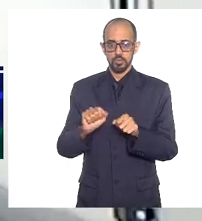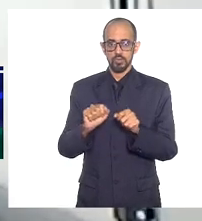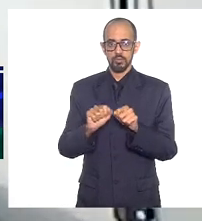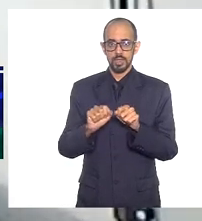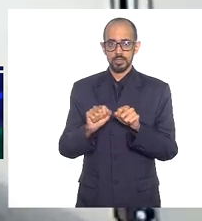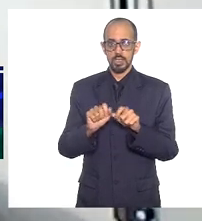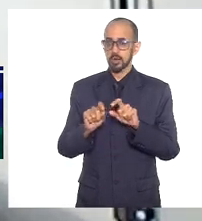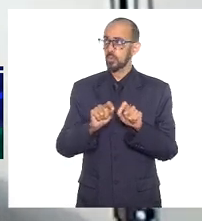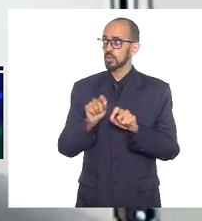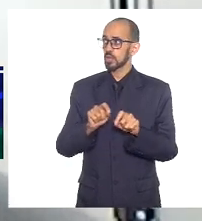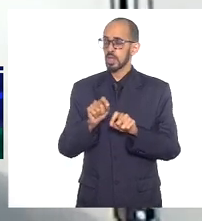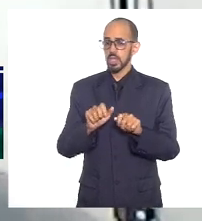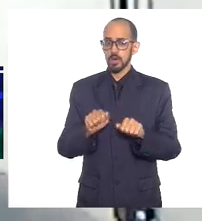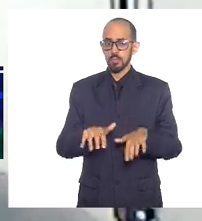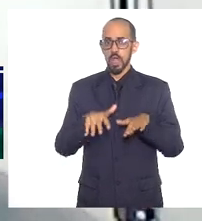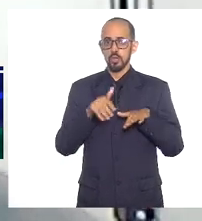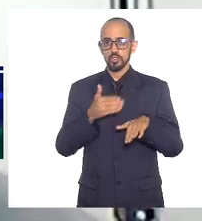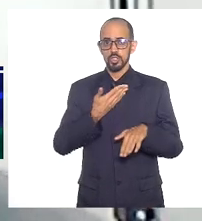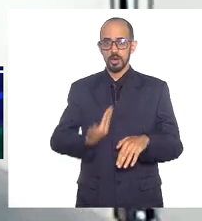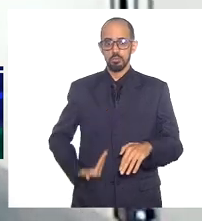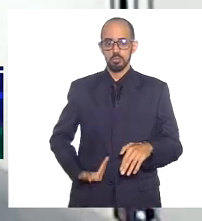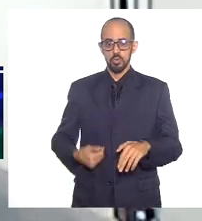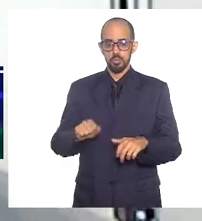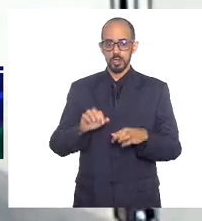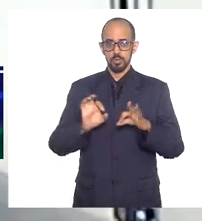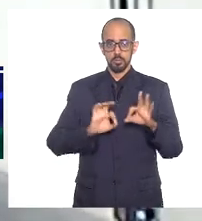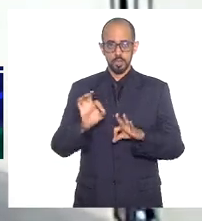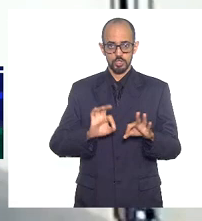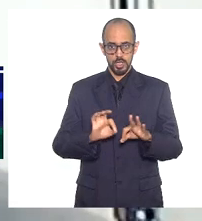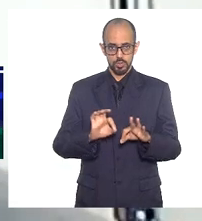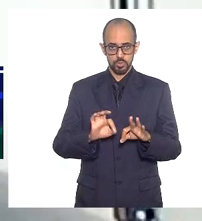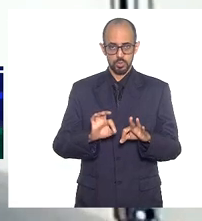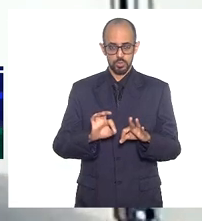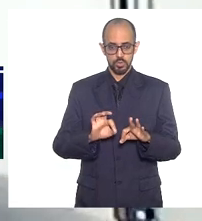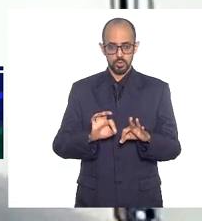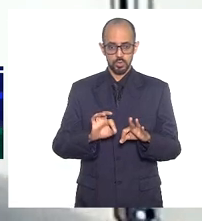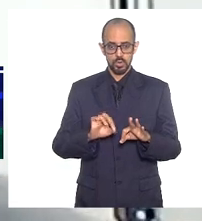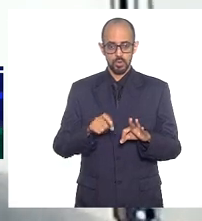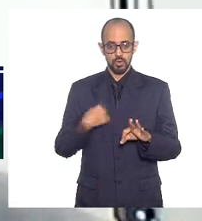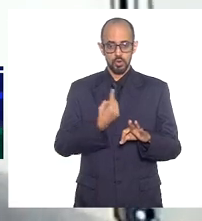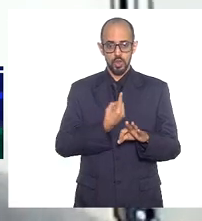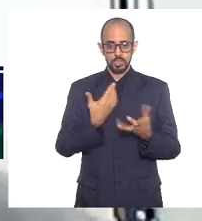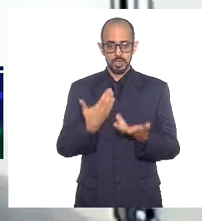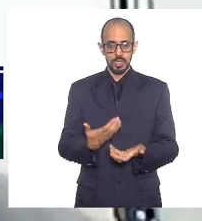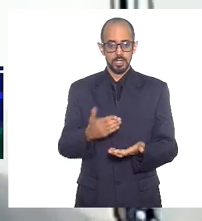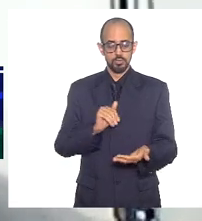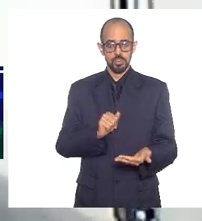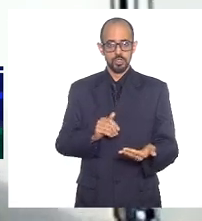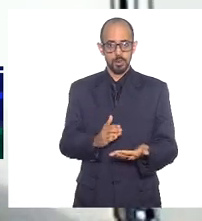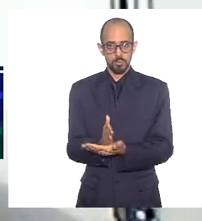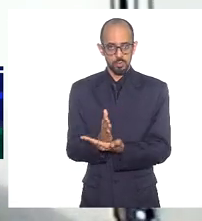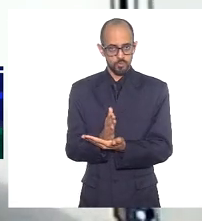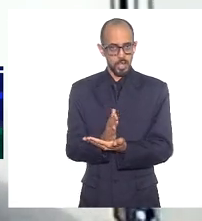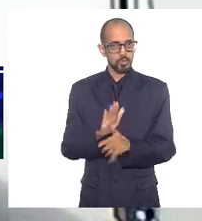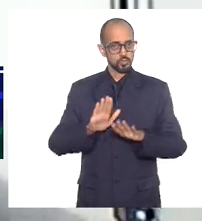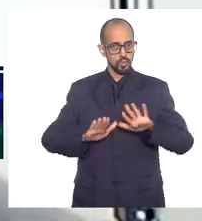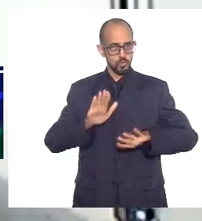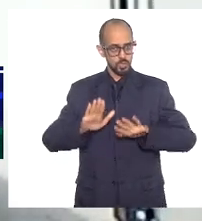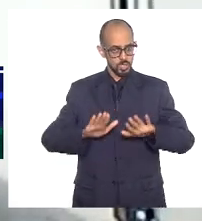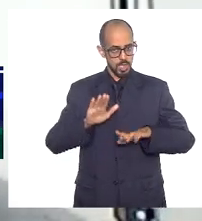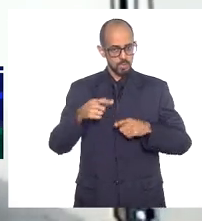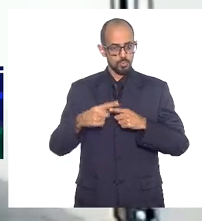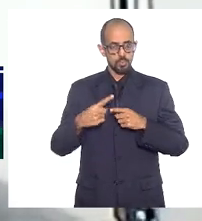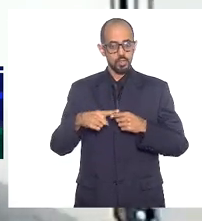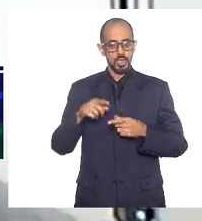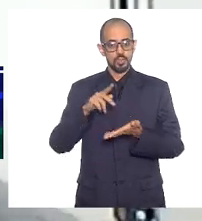audiência pública sobre esse projeto, que é um projeto que a gente quer que seja aprovado e quer que seja aprovado com todo o cuidado, porque, evidentemente,